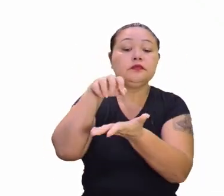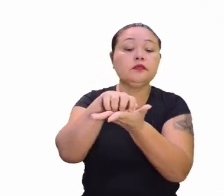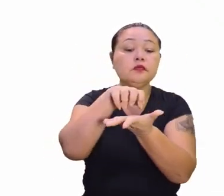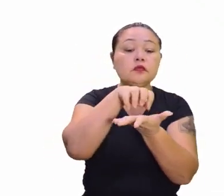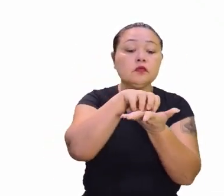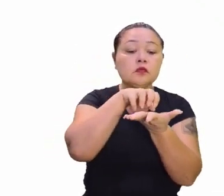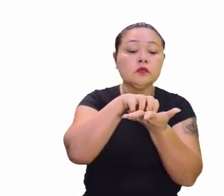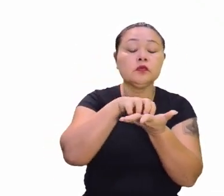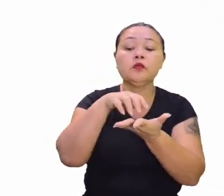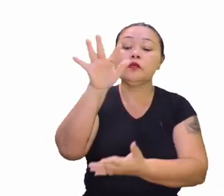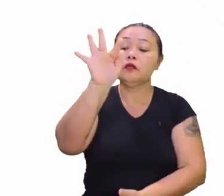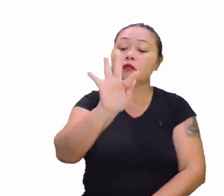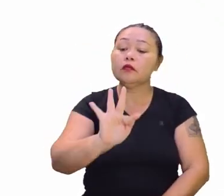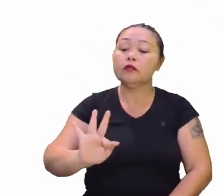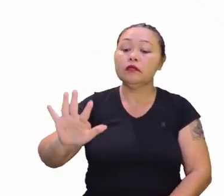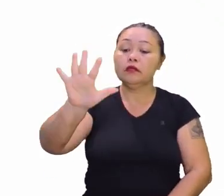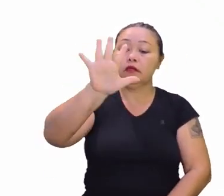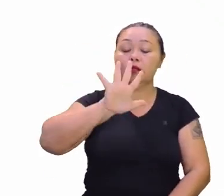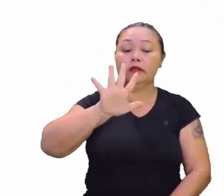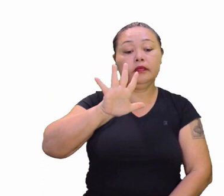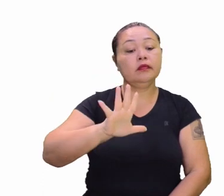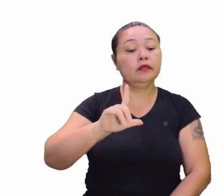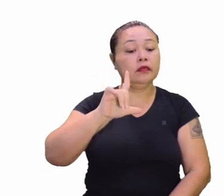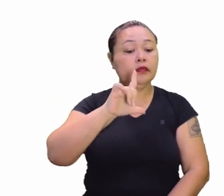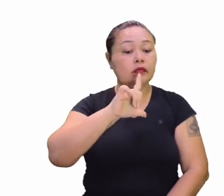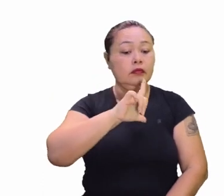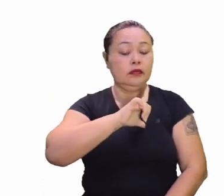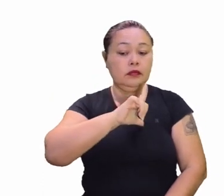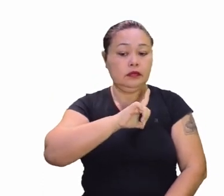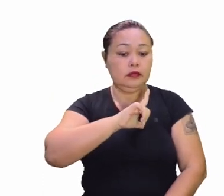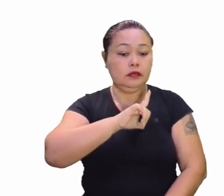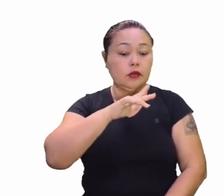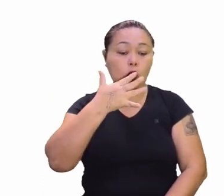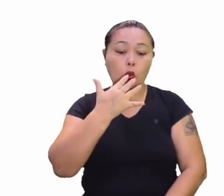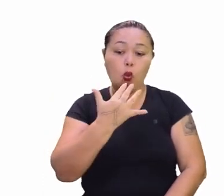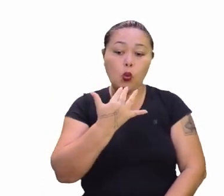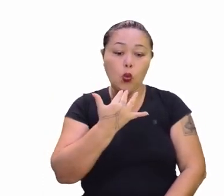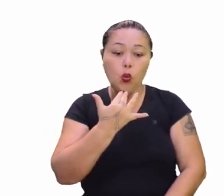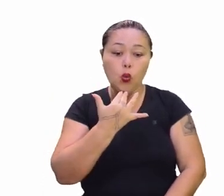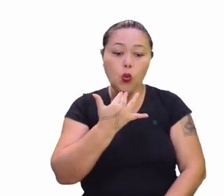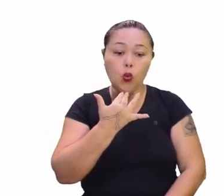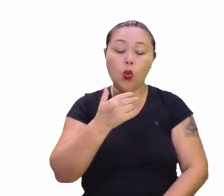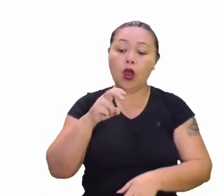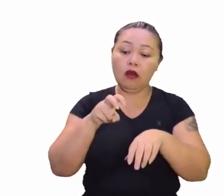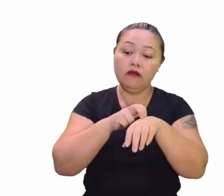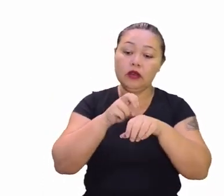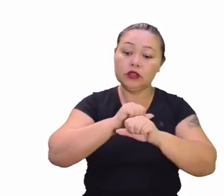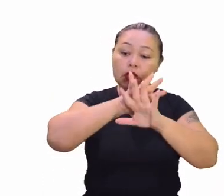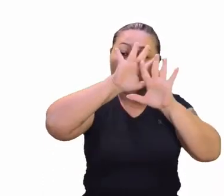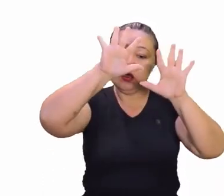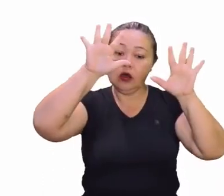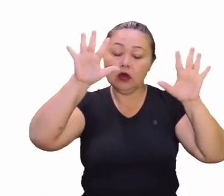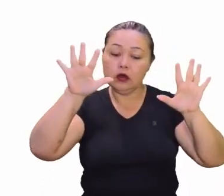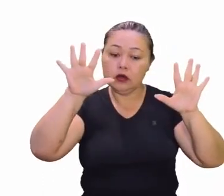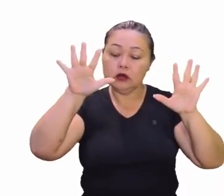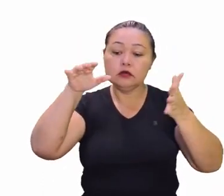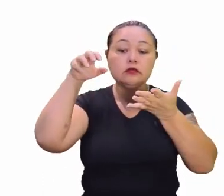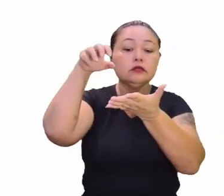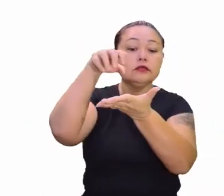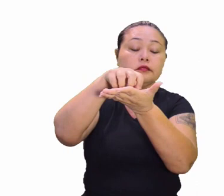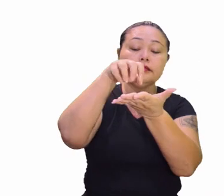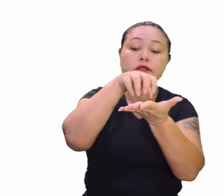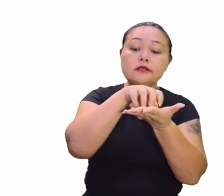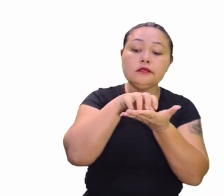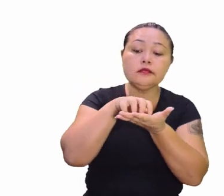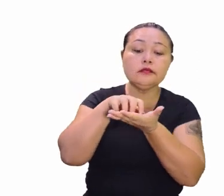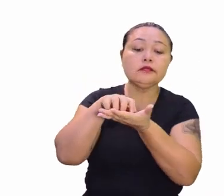conservação federais. Nós temos de cor verde claro as unidades